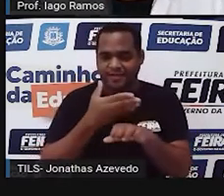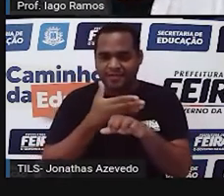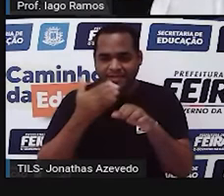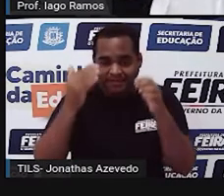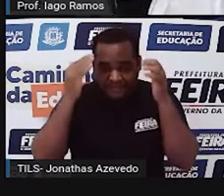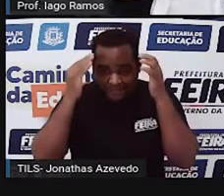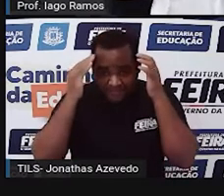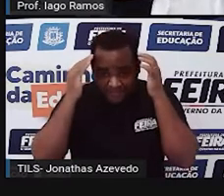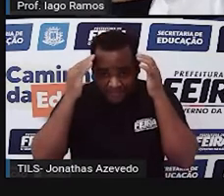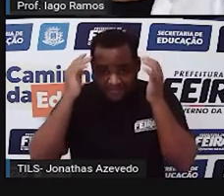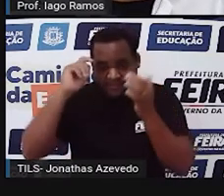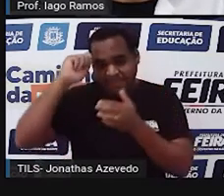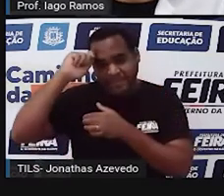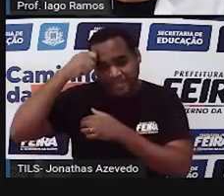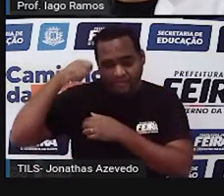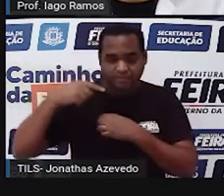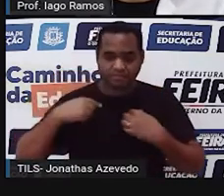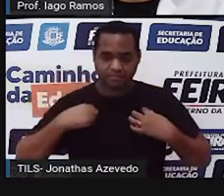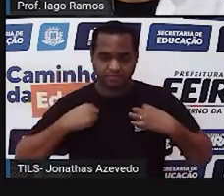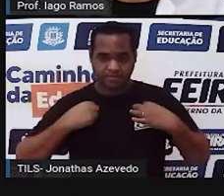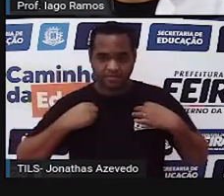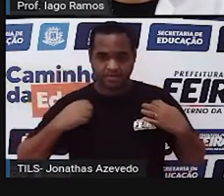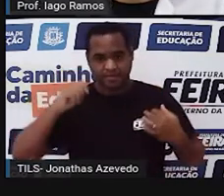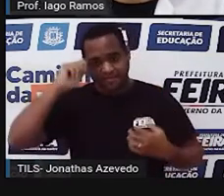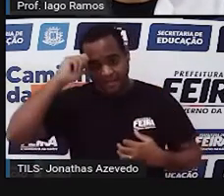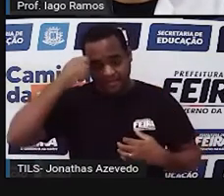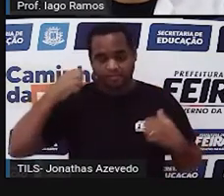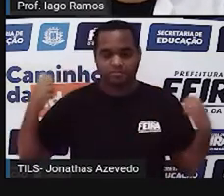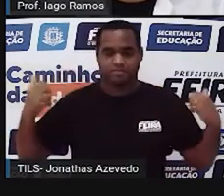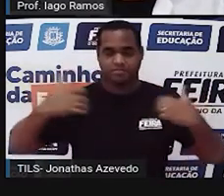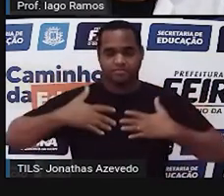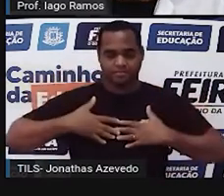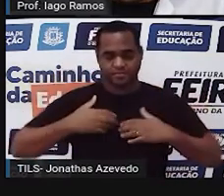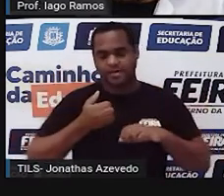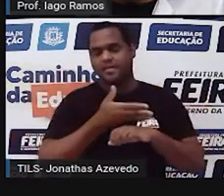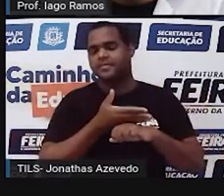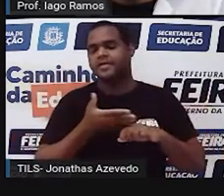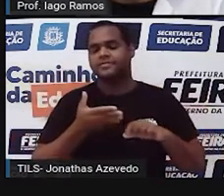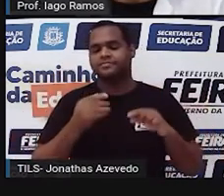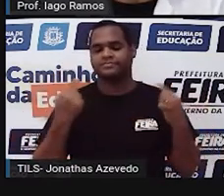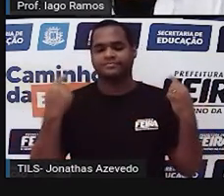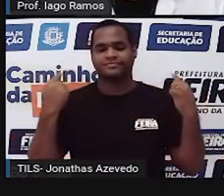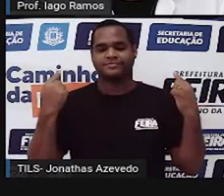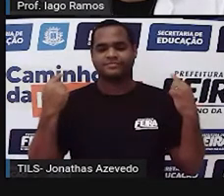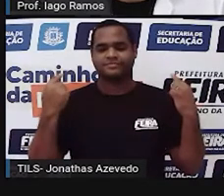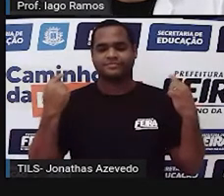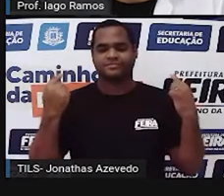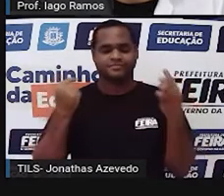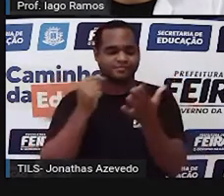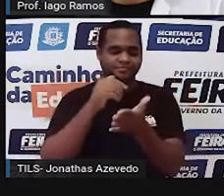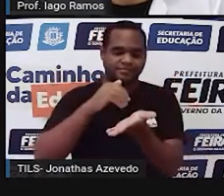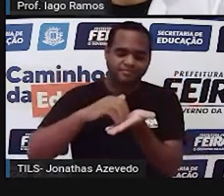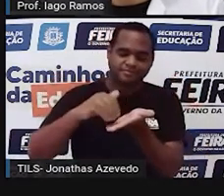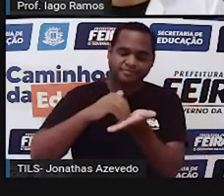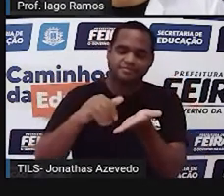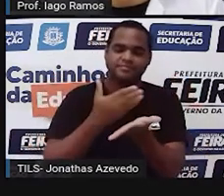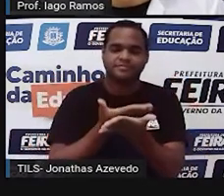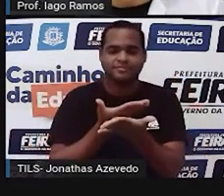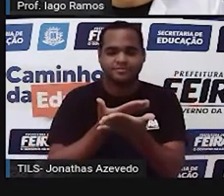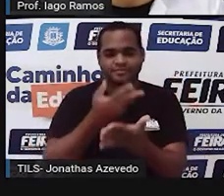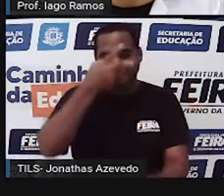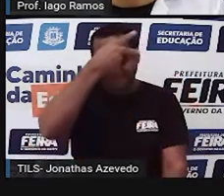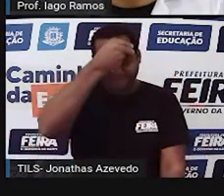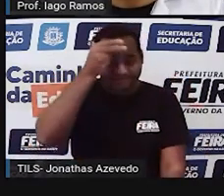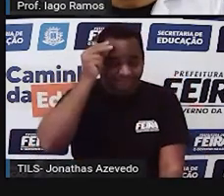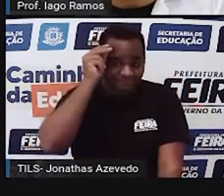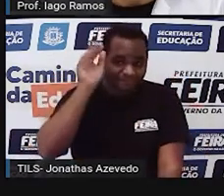aumenta o visto uma camisa preta ou cima o jaleco branco e atrás de mim está o cartaz da Secretaria Municipal de Educação